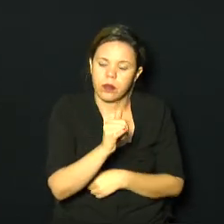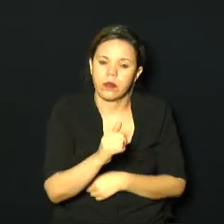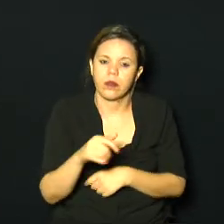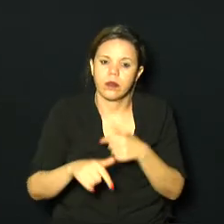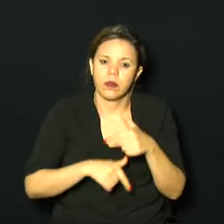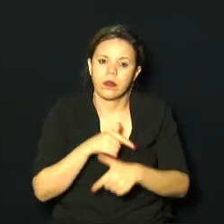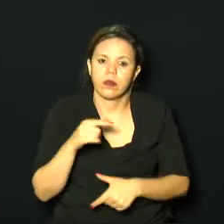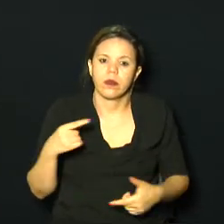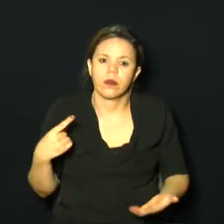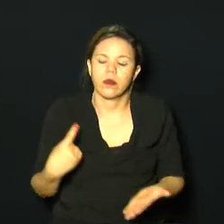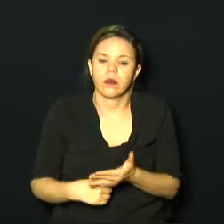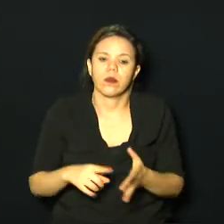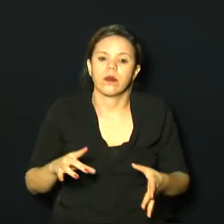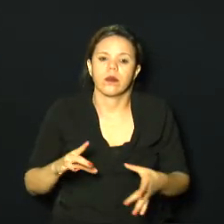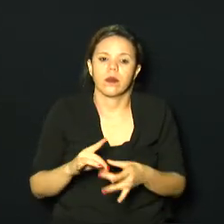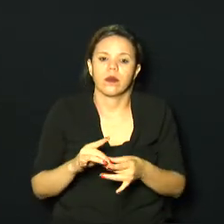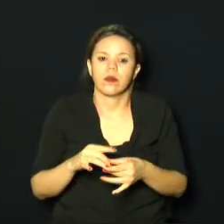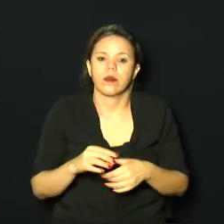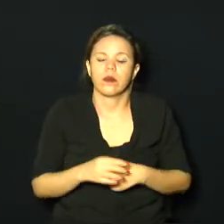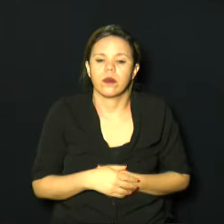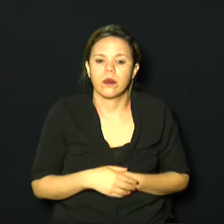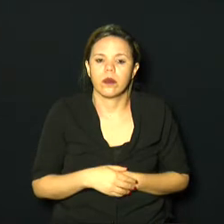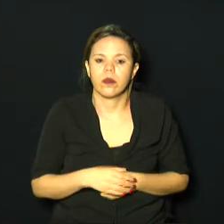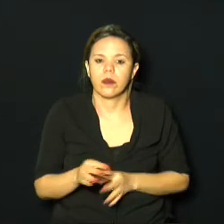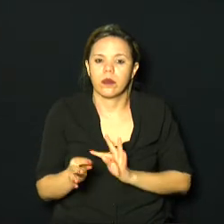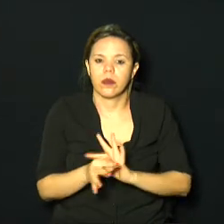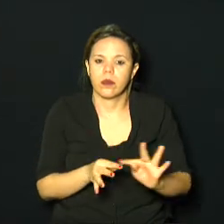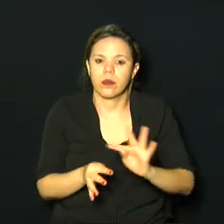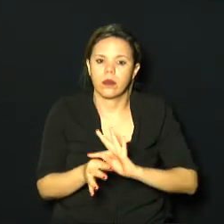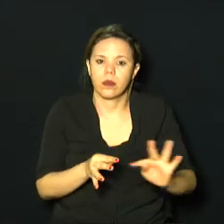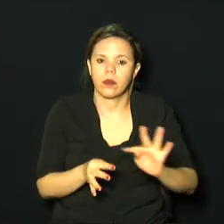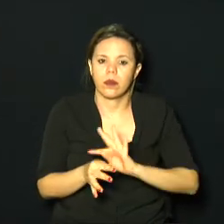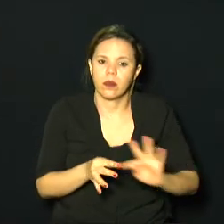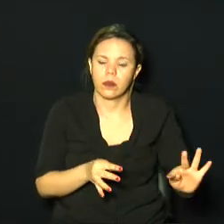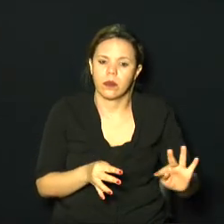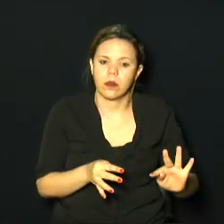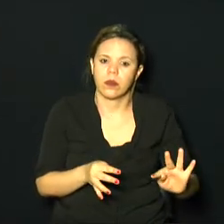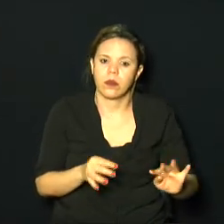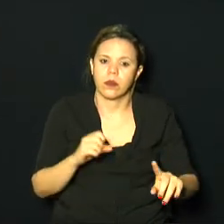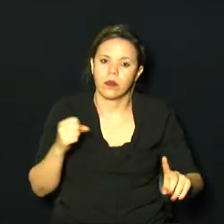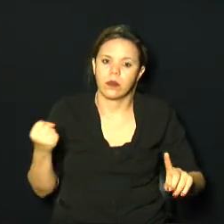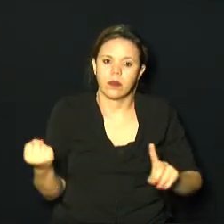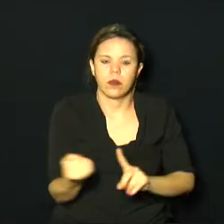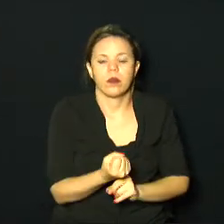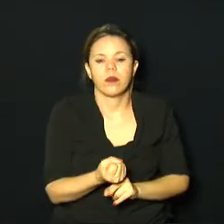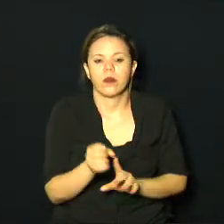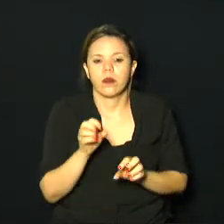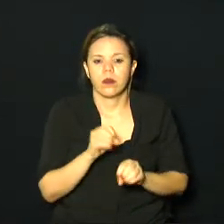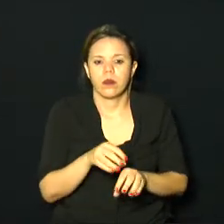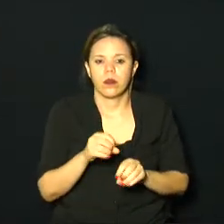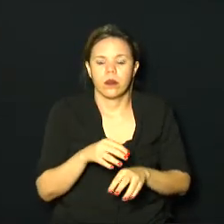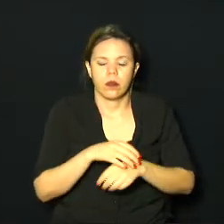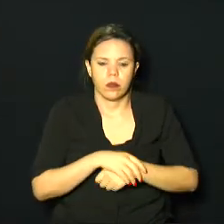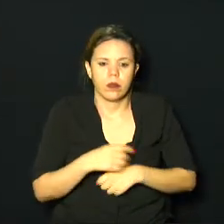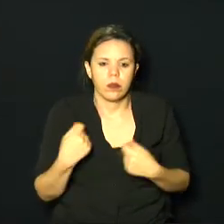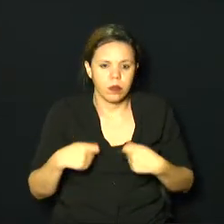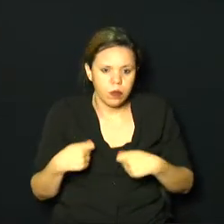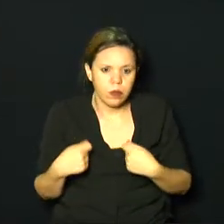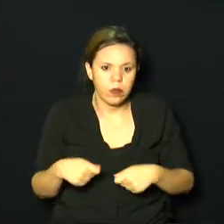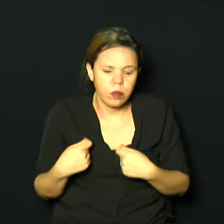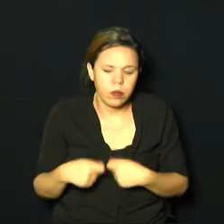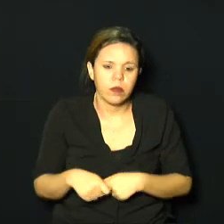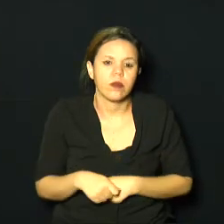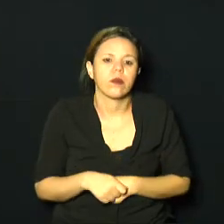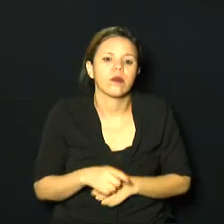em parceria, um trabalho em rede com o Conselho Tutelar e a assistência social, educação, enfim, é necessário para